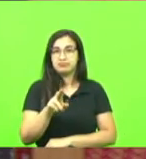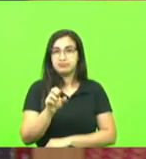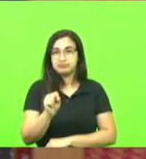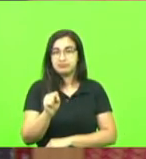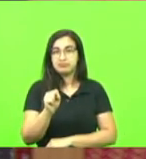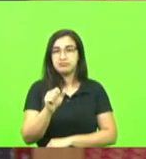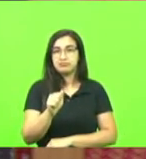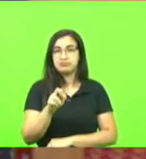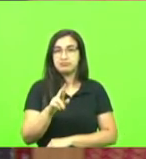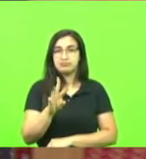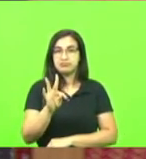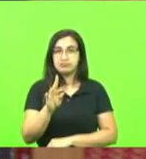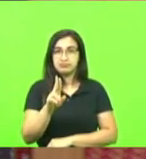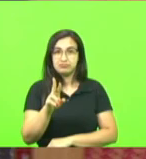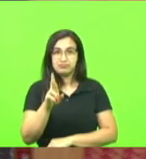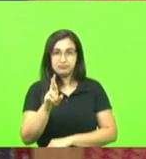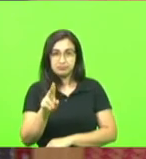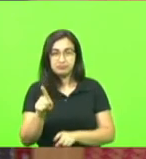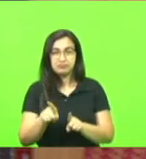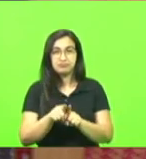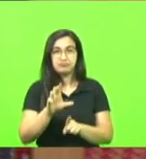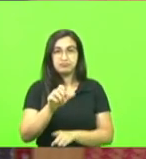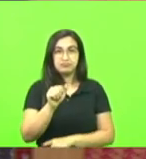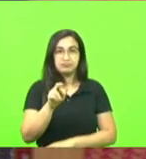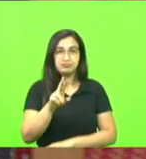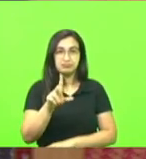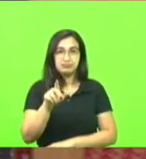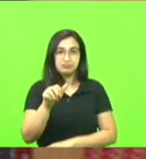Carlos, e também...